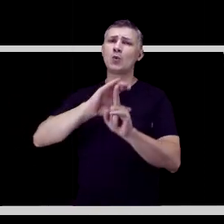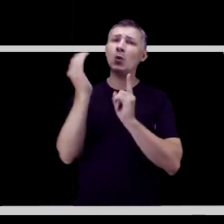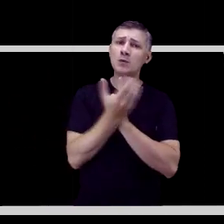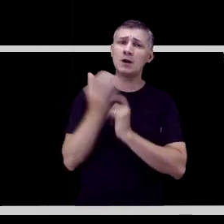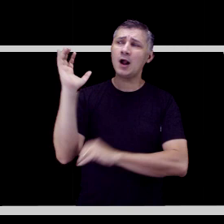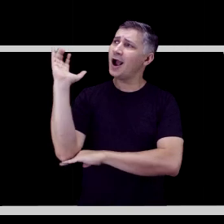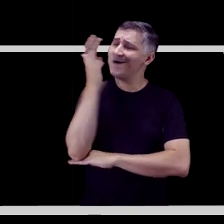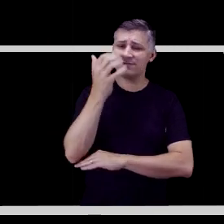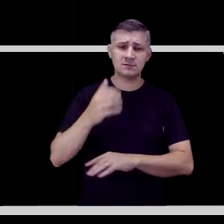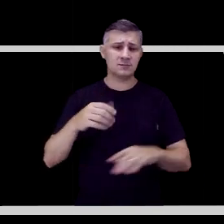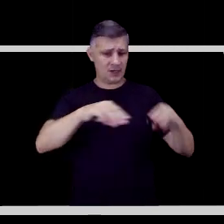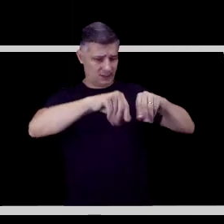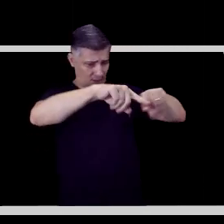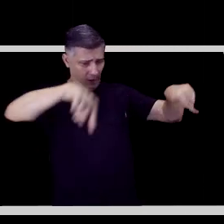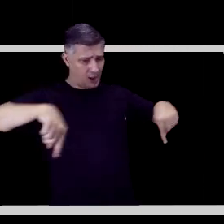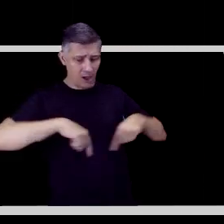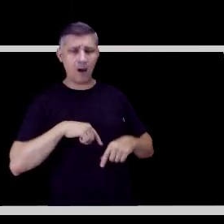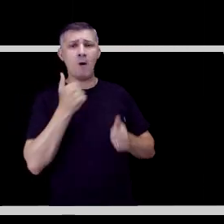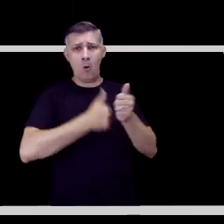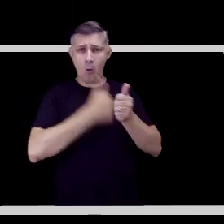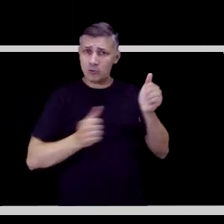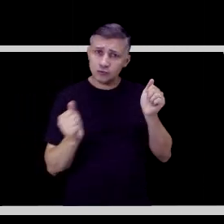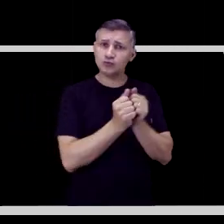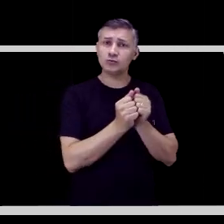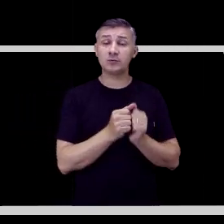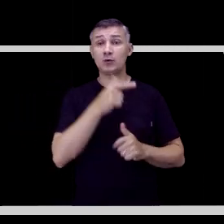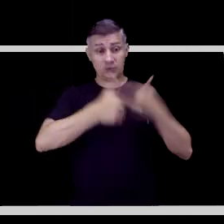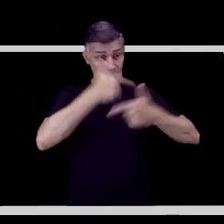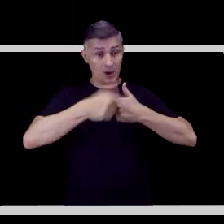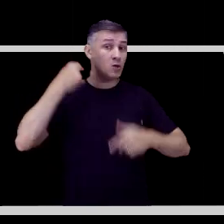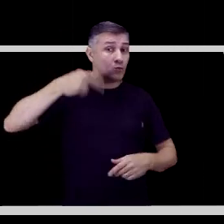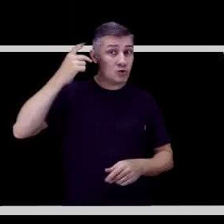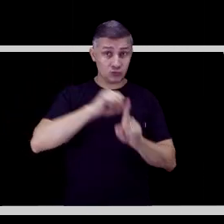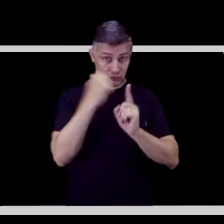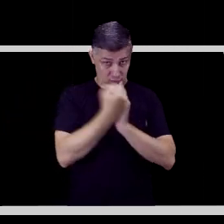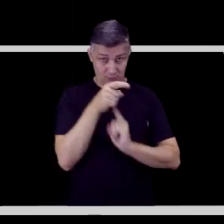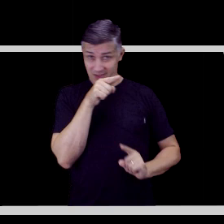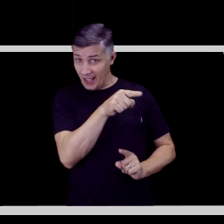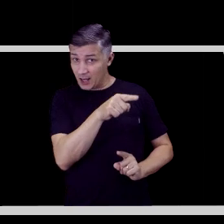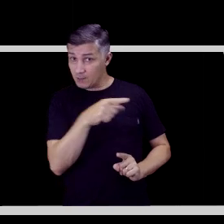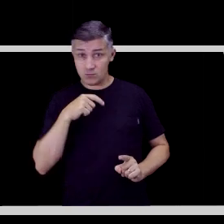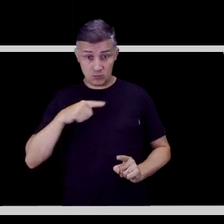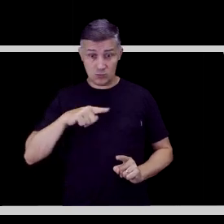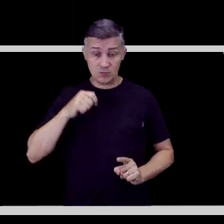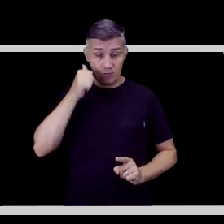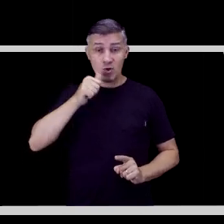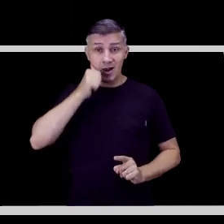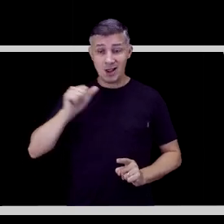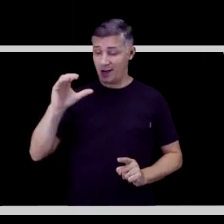dessa vivência ela passou a lutar, enfim, pela preservação dessas comunidades, pela demarcação das